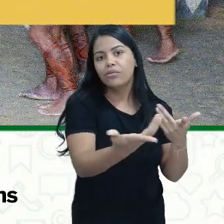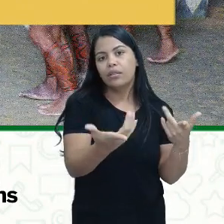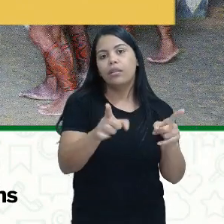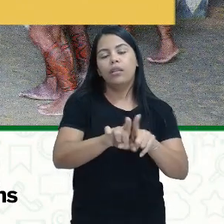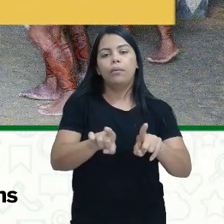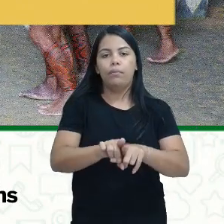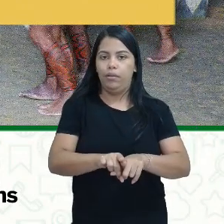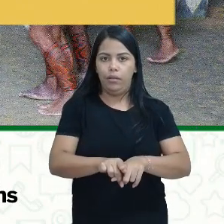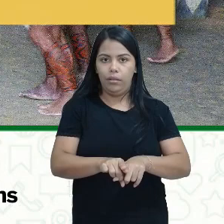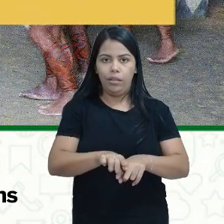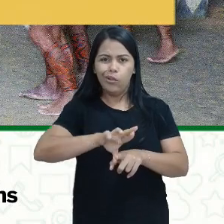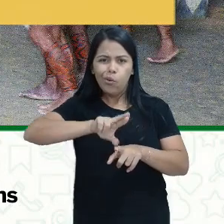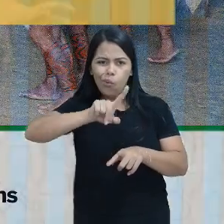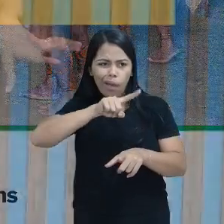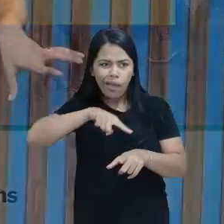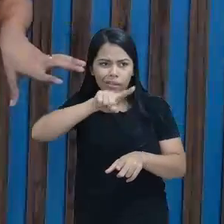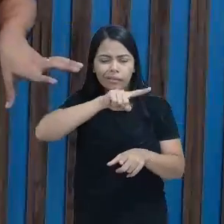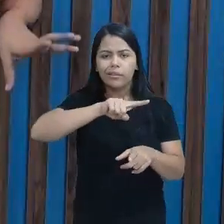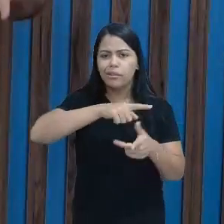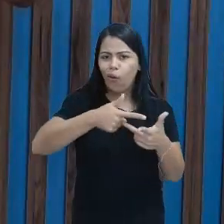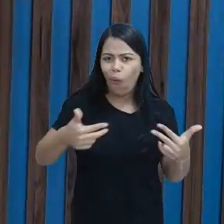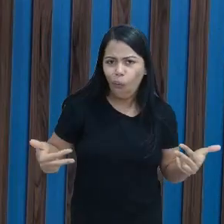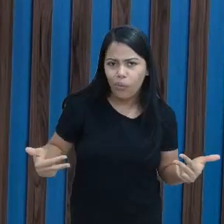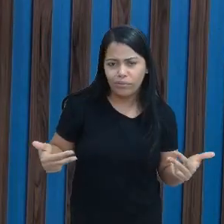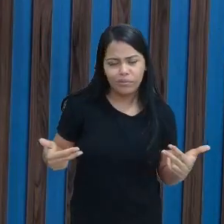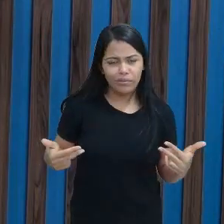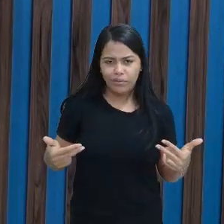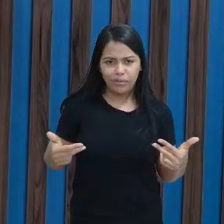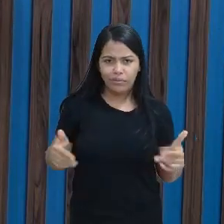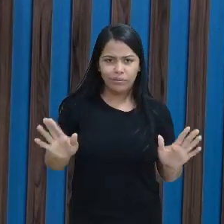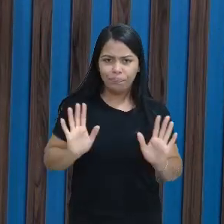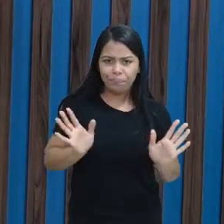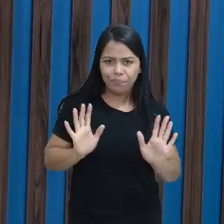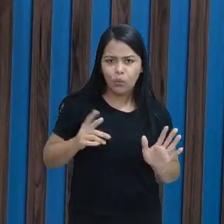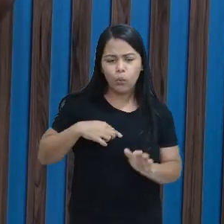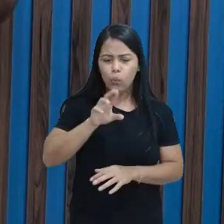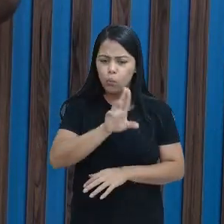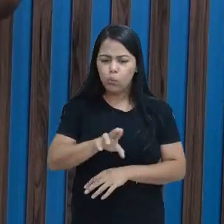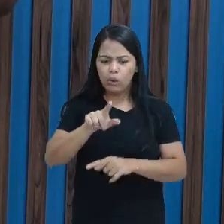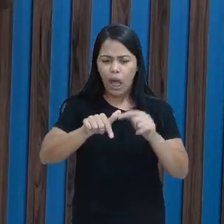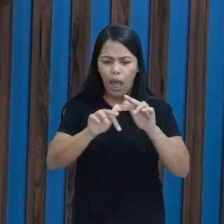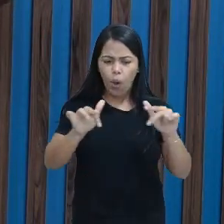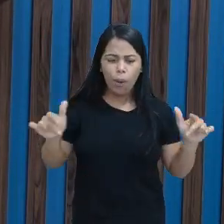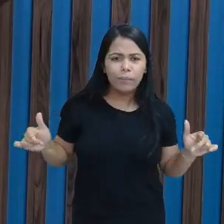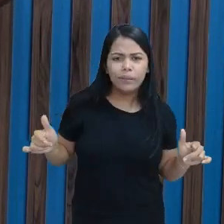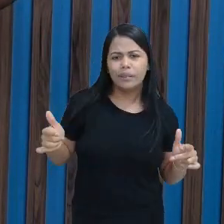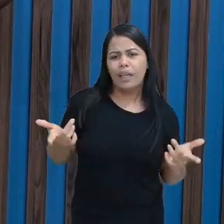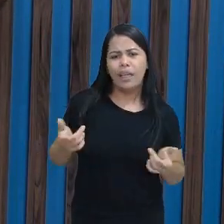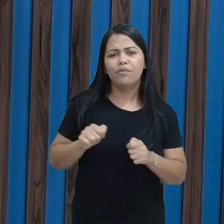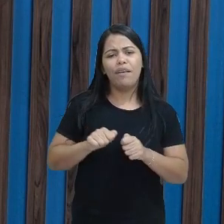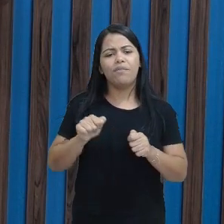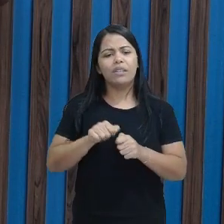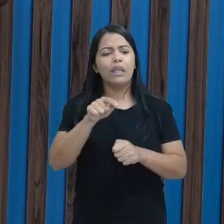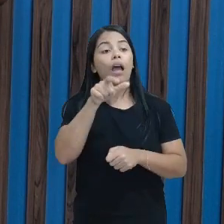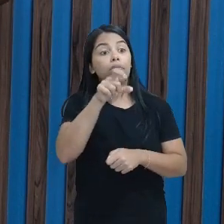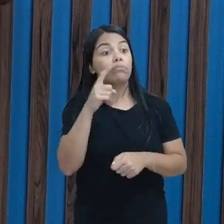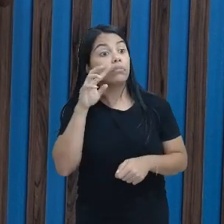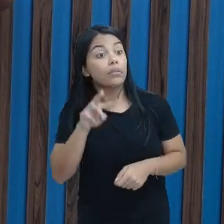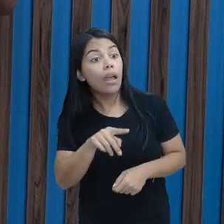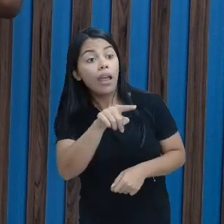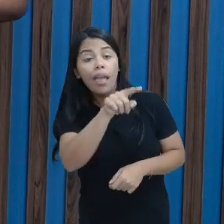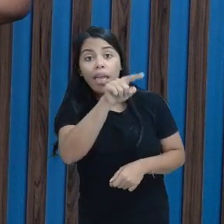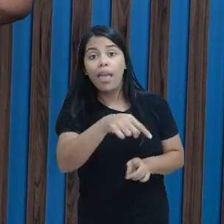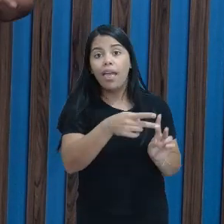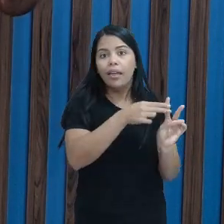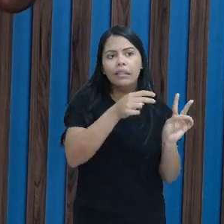não são os traços fenotípicos ou a utilização desses objetos que vai definir que aquele pessoal ali, aquele